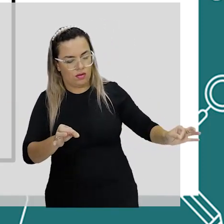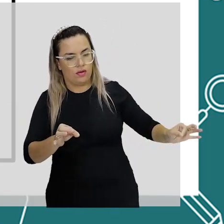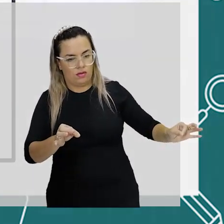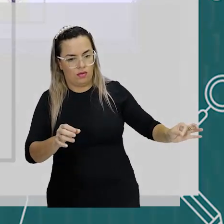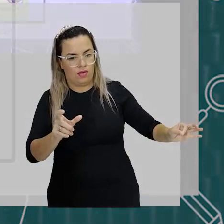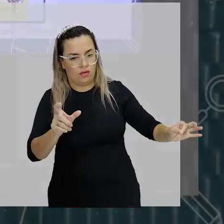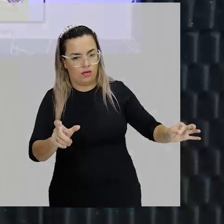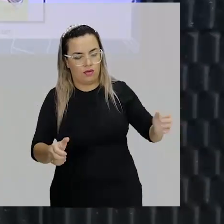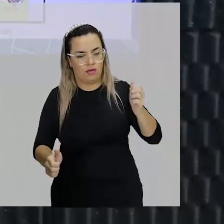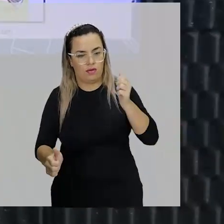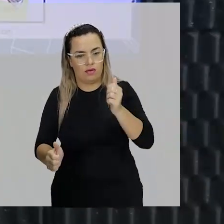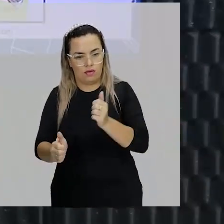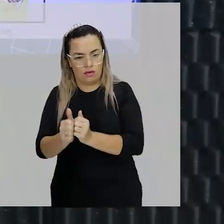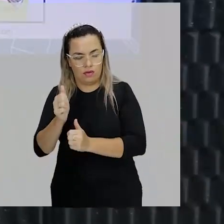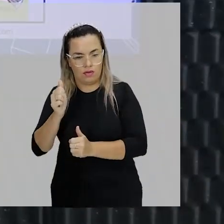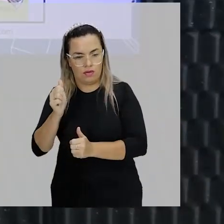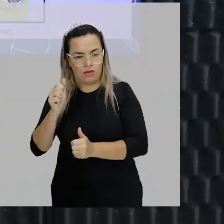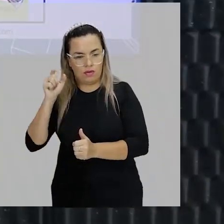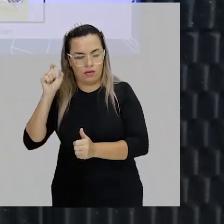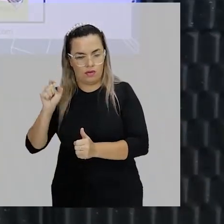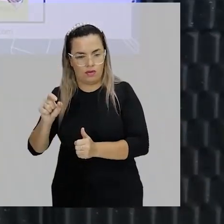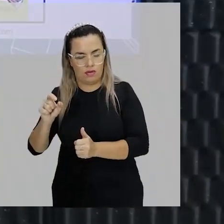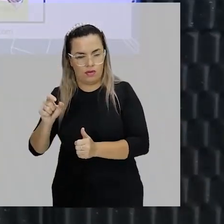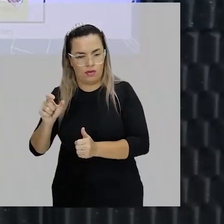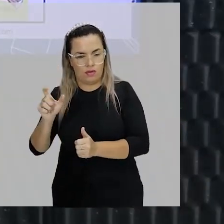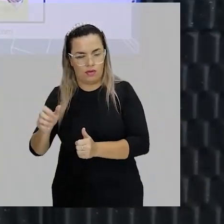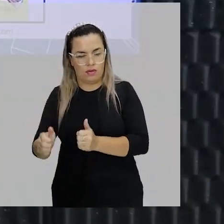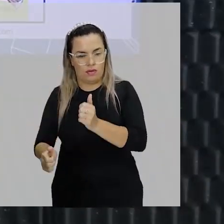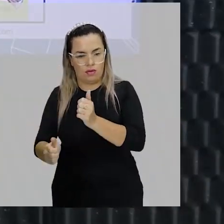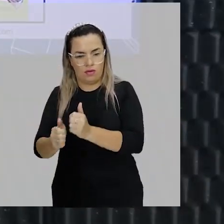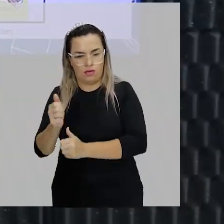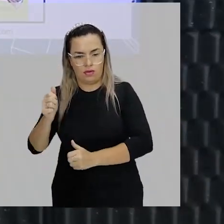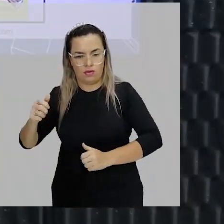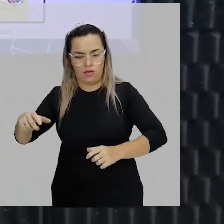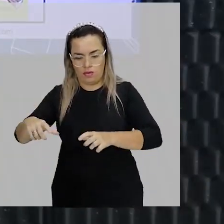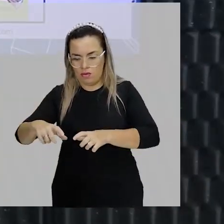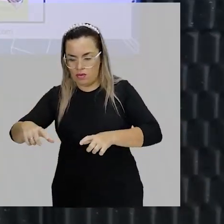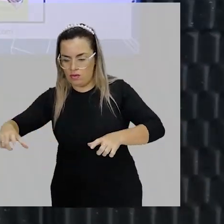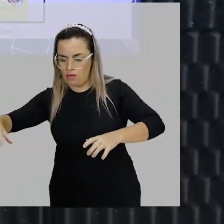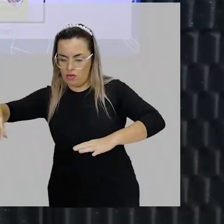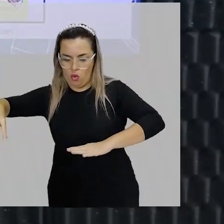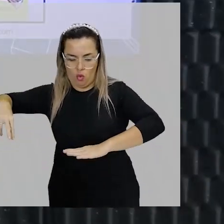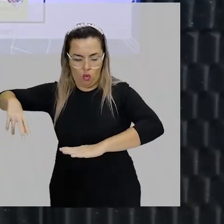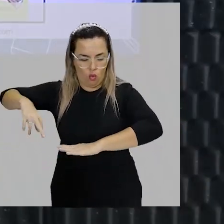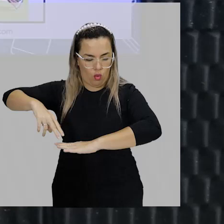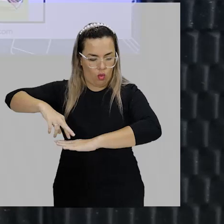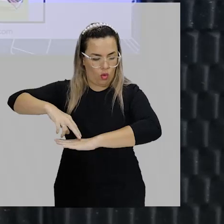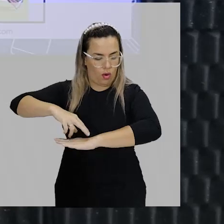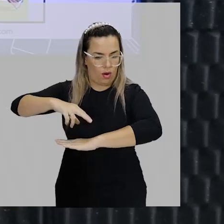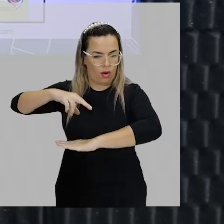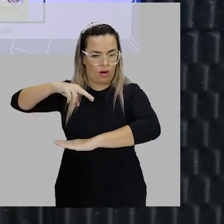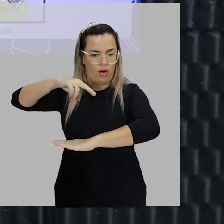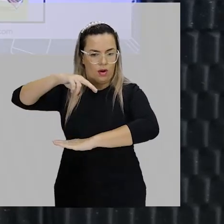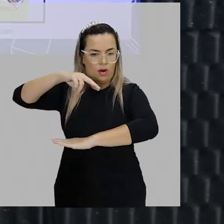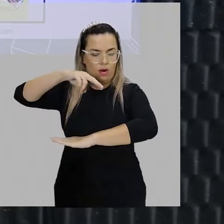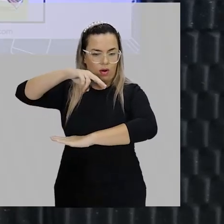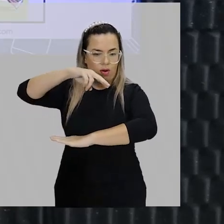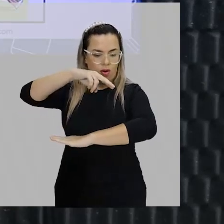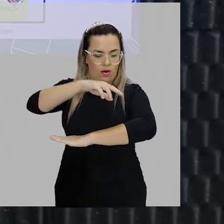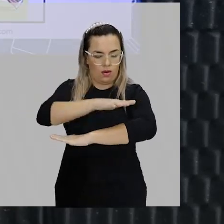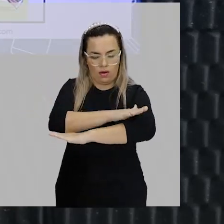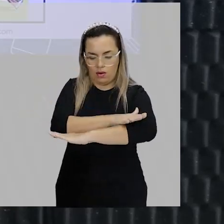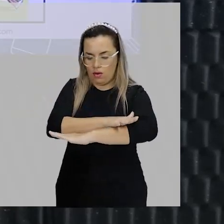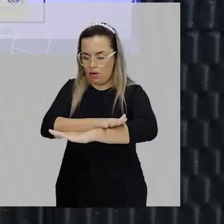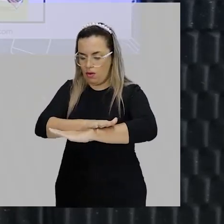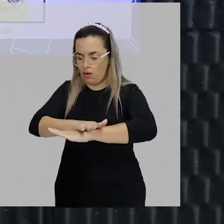ele percorre numa arraia, vem correndo o mais rápido que ele pode. Existe lá uma tábua de